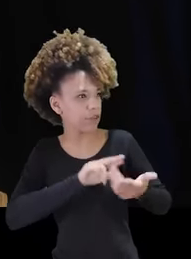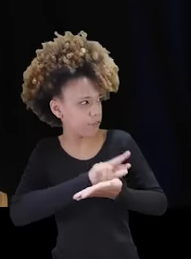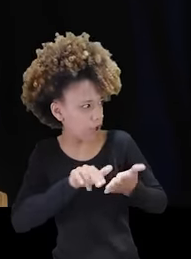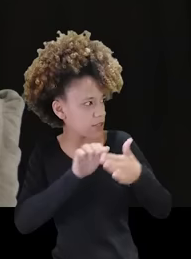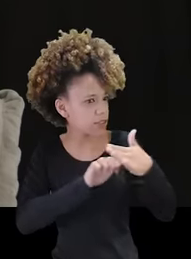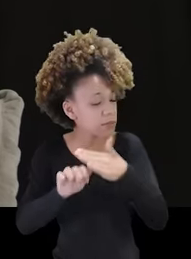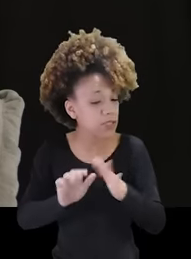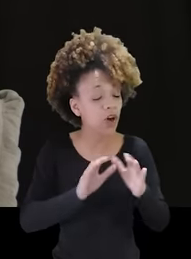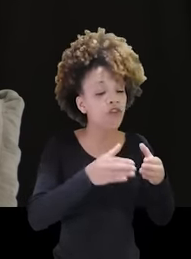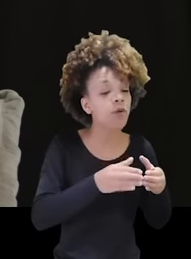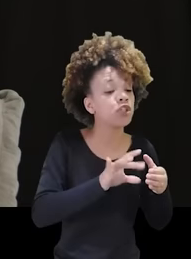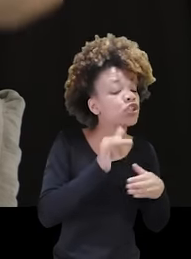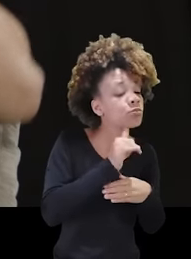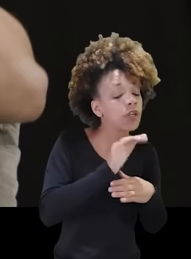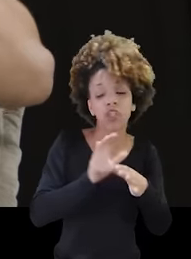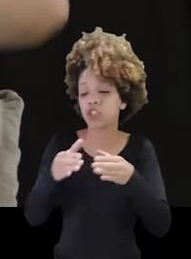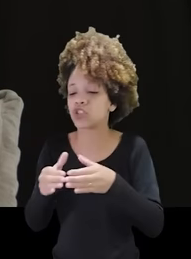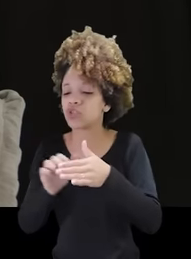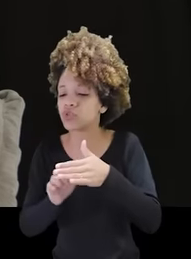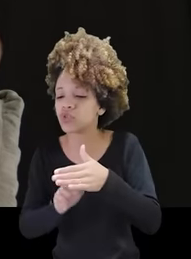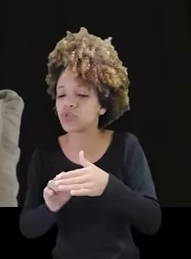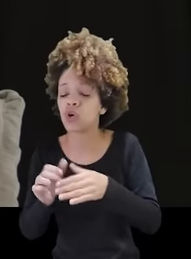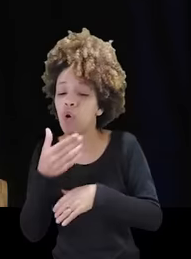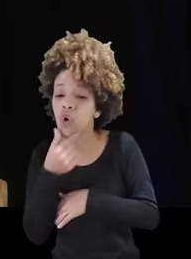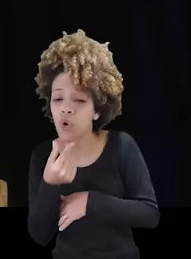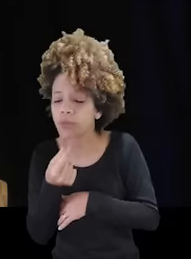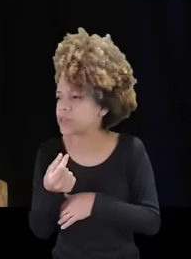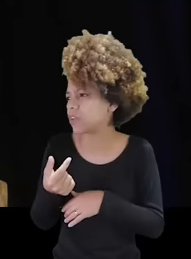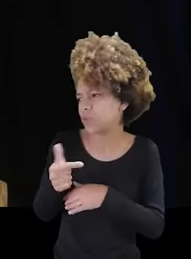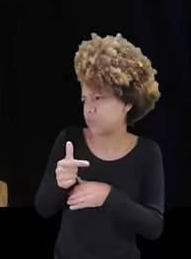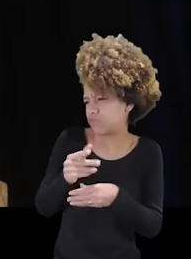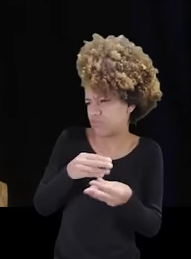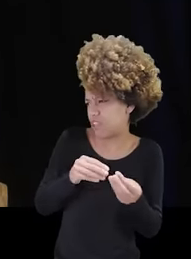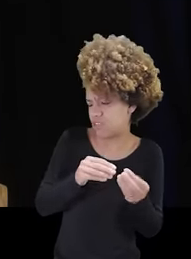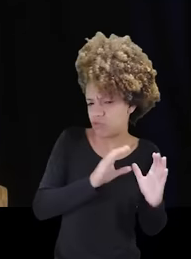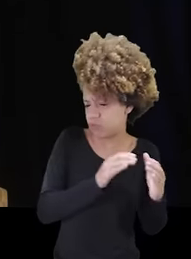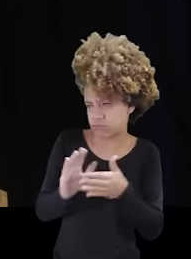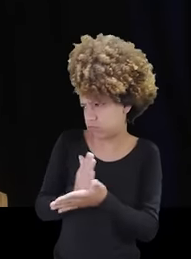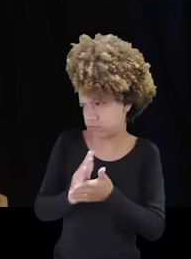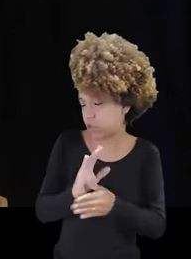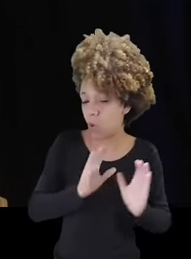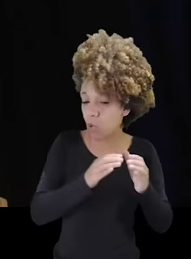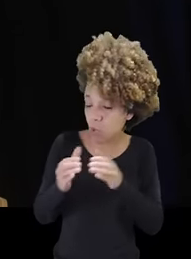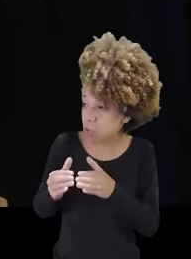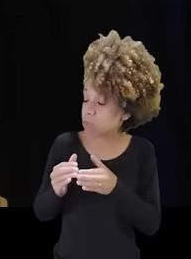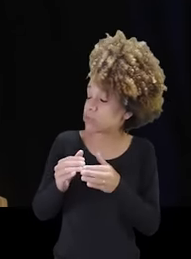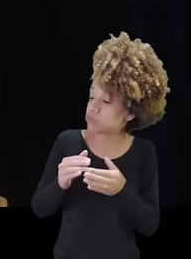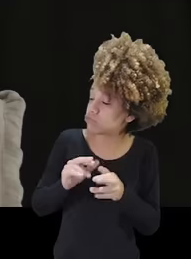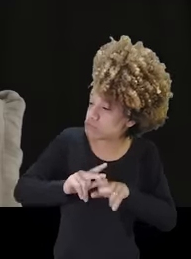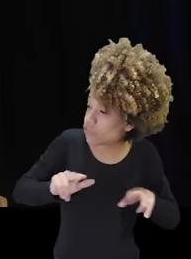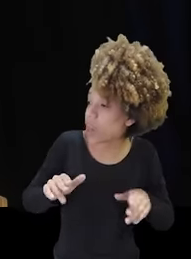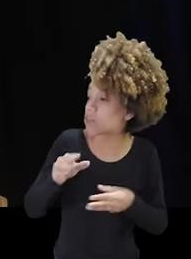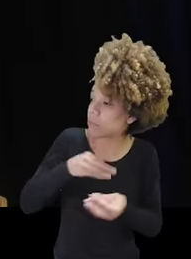aí daqui formou a banda só de mulheres só de homem só não sei o quê não tem forma vários tipos de grupos diferentes